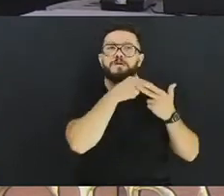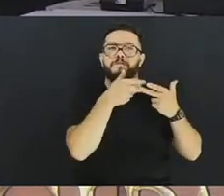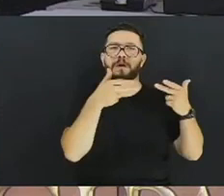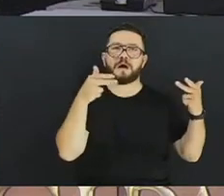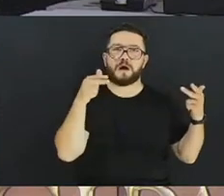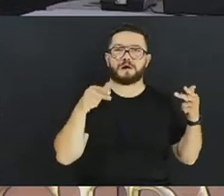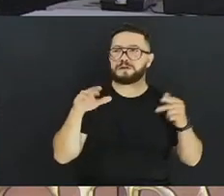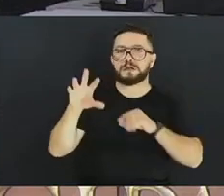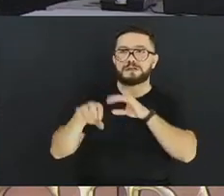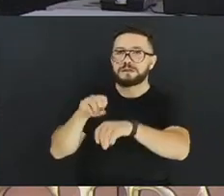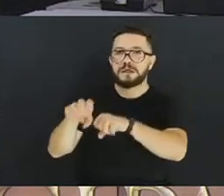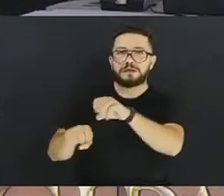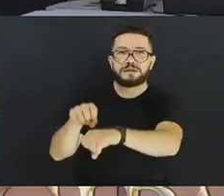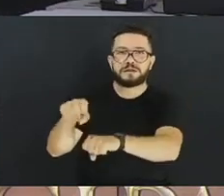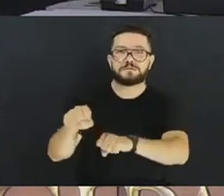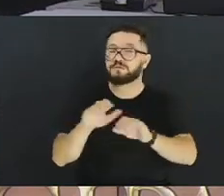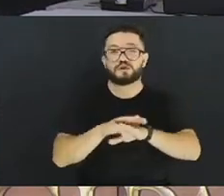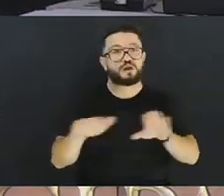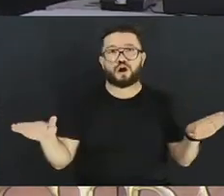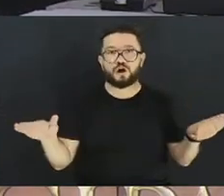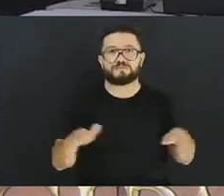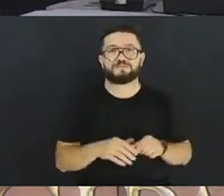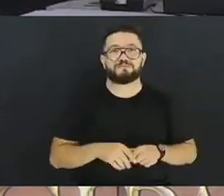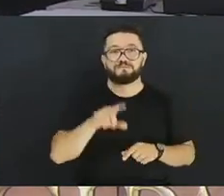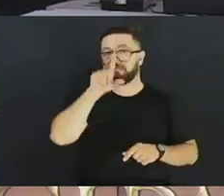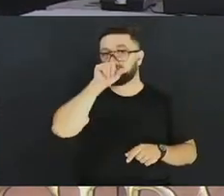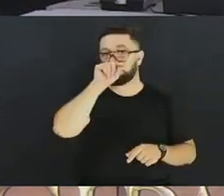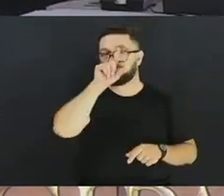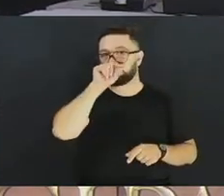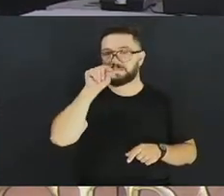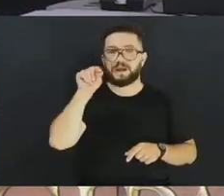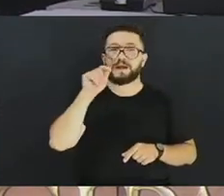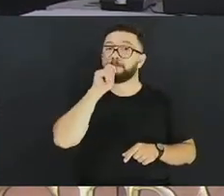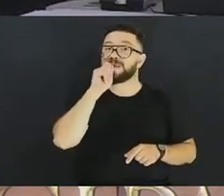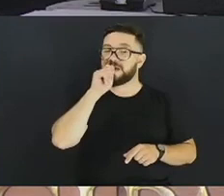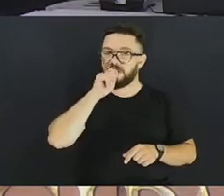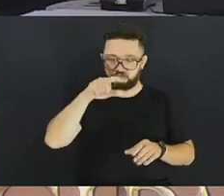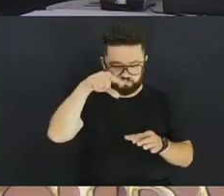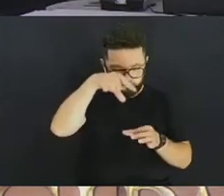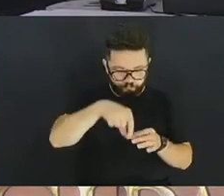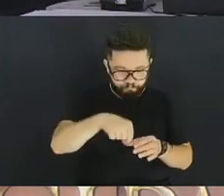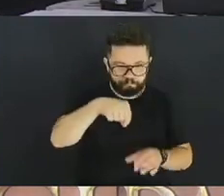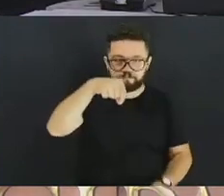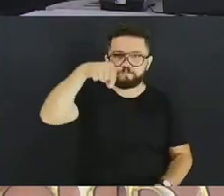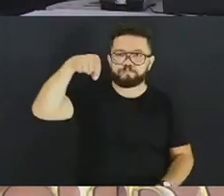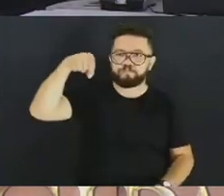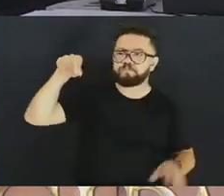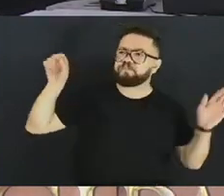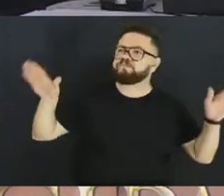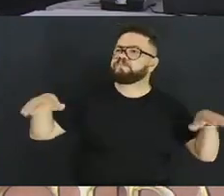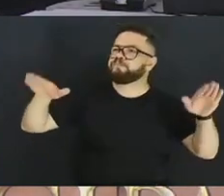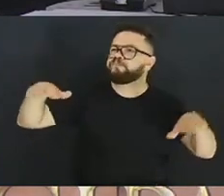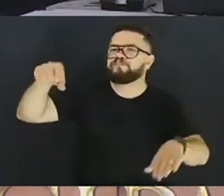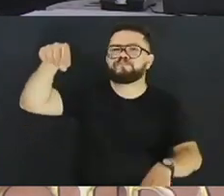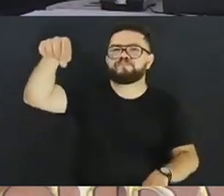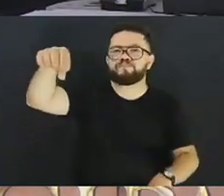viram o resultado. Não se discute. Se ela saía do... Vocês sabem que a origem da araucária é na Baixada, não é na Morra.